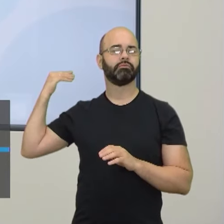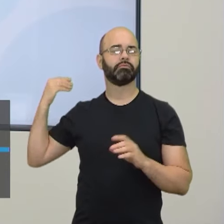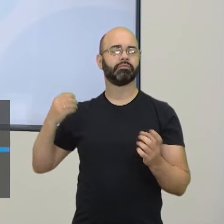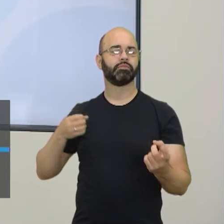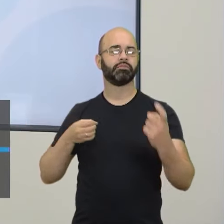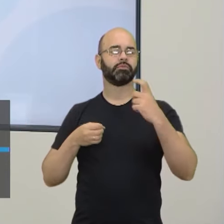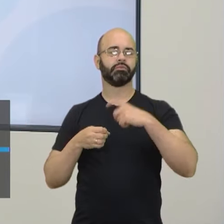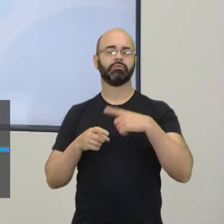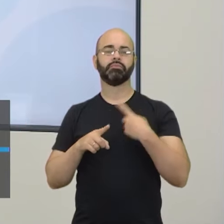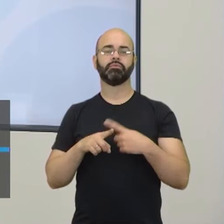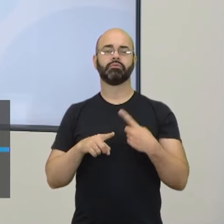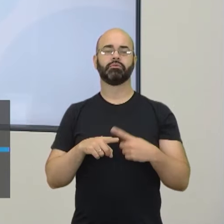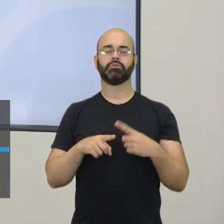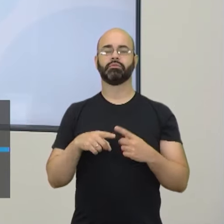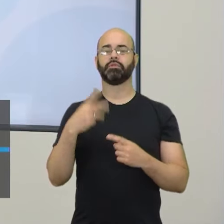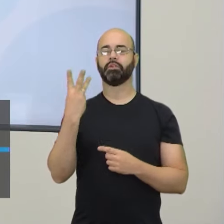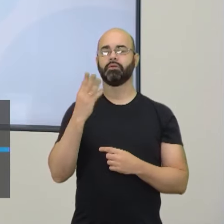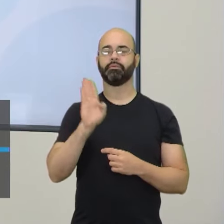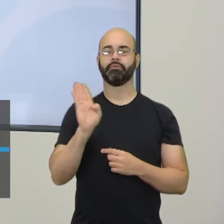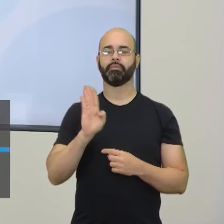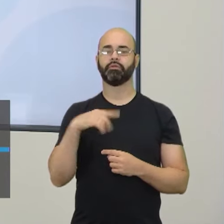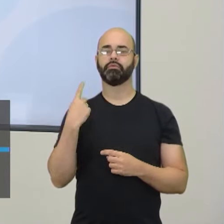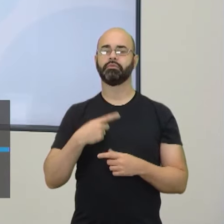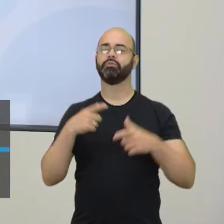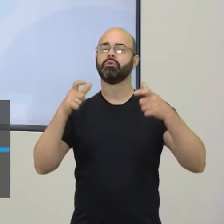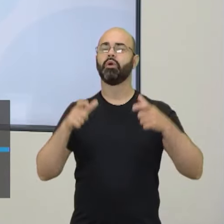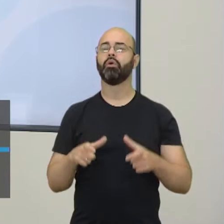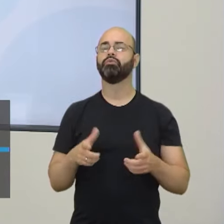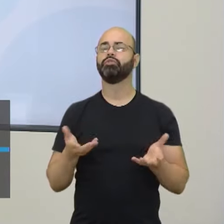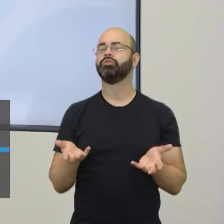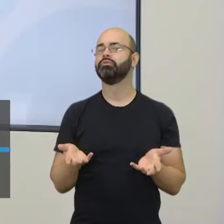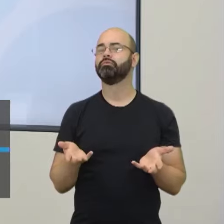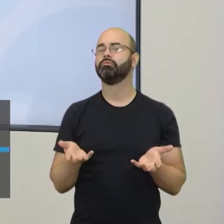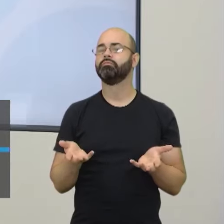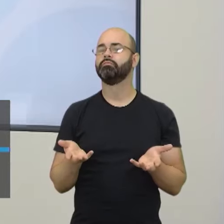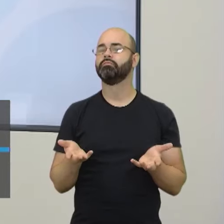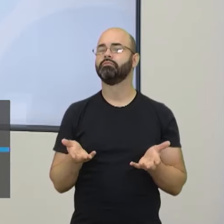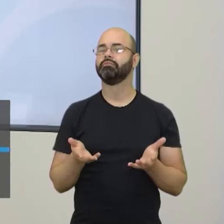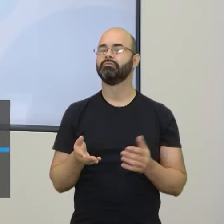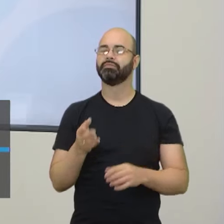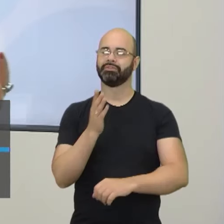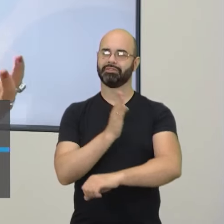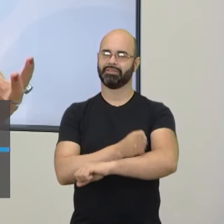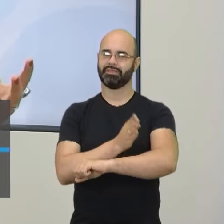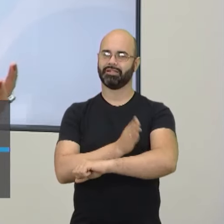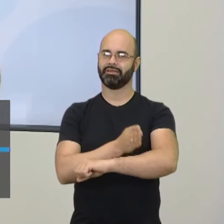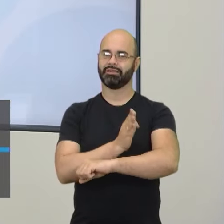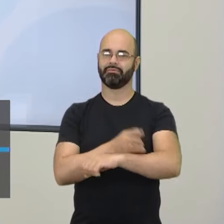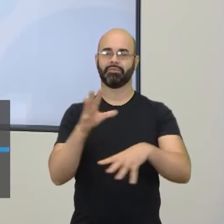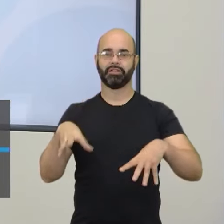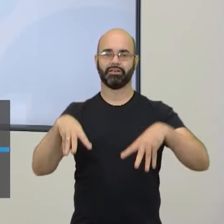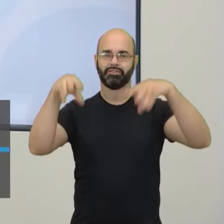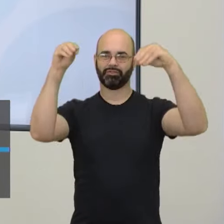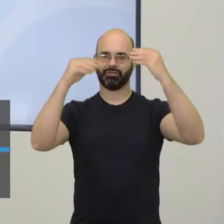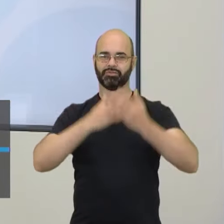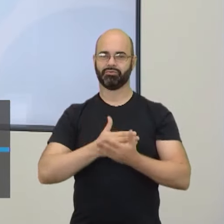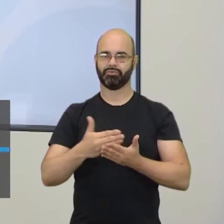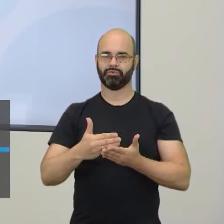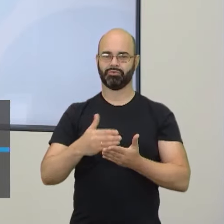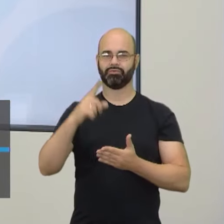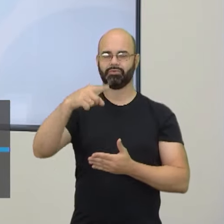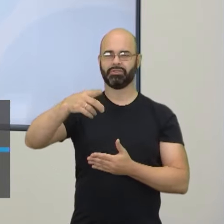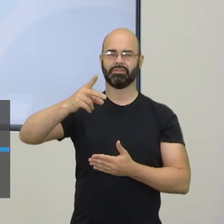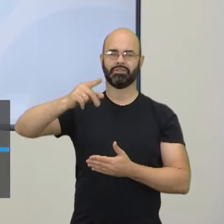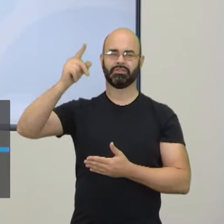estávamos... Onde nós estávamos no terceiro bimestre? Nós já estávamos começando a Idade Média, então vocês estudaram todo o mundo